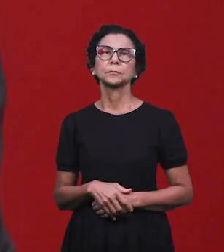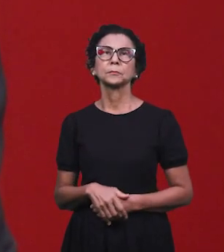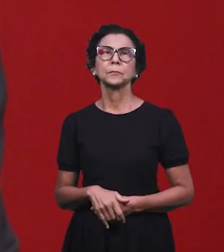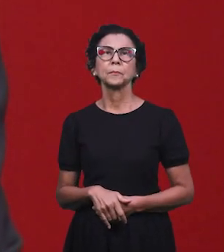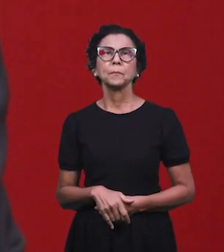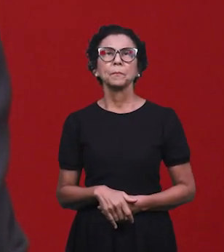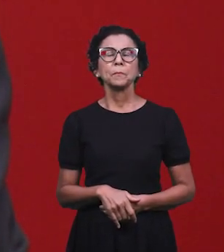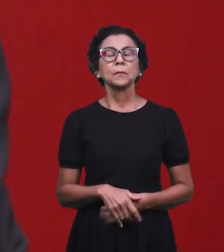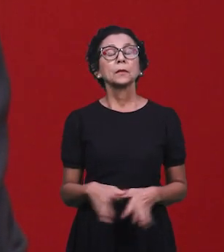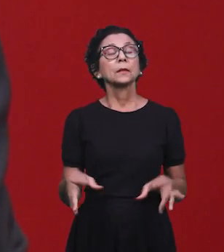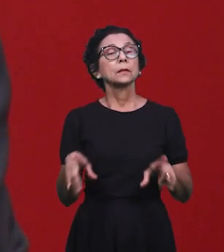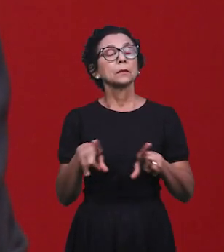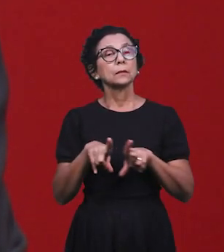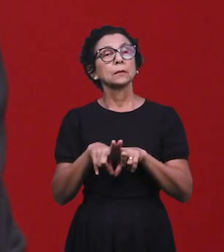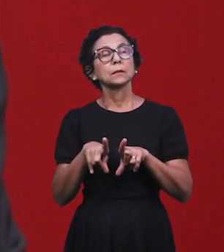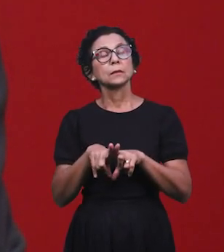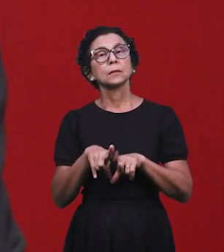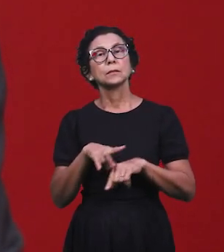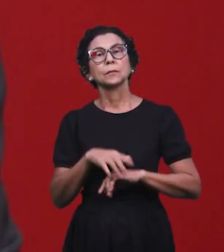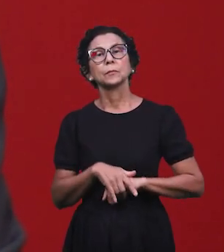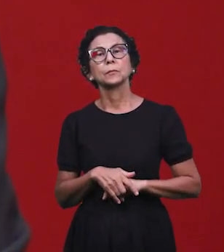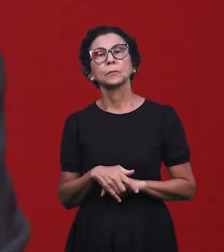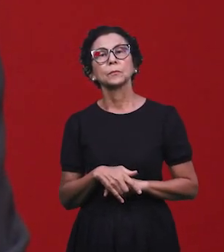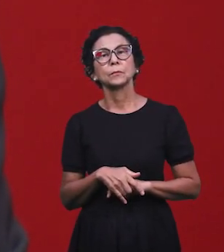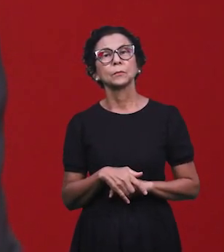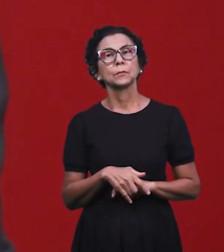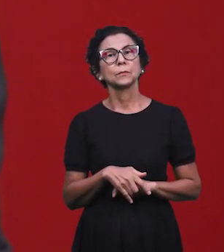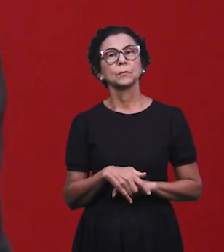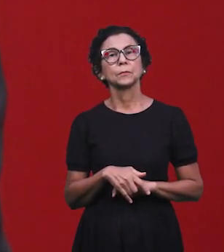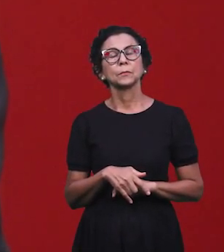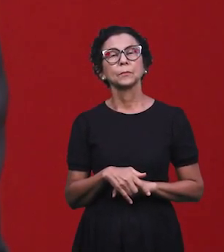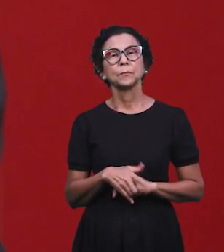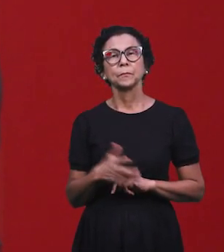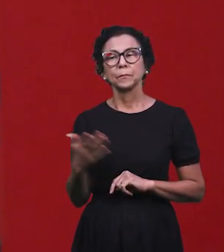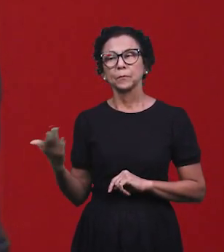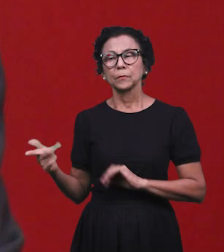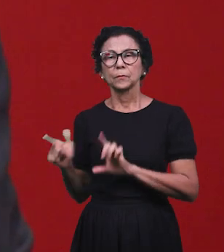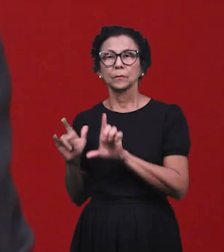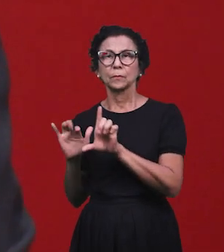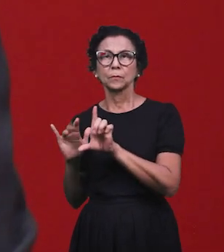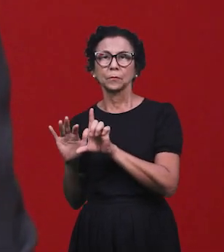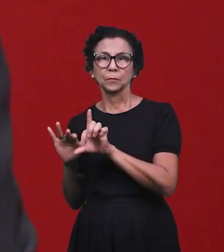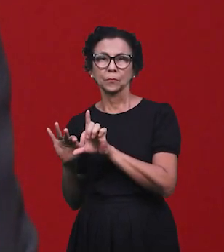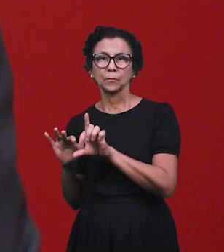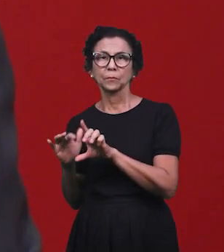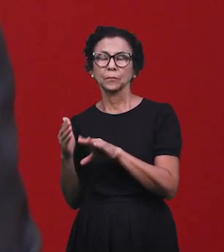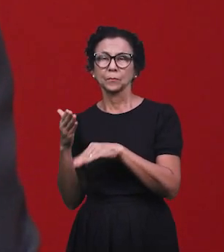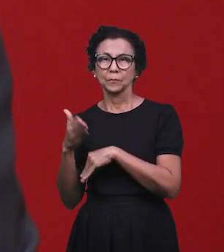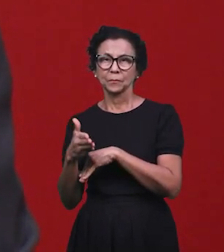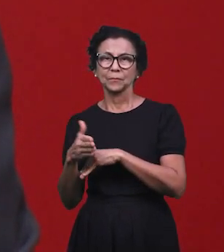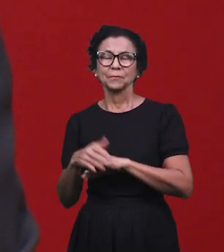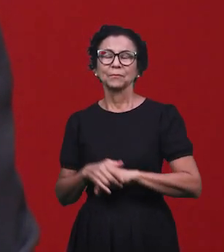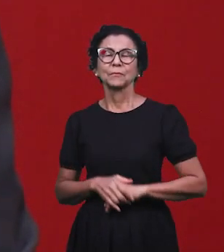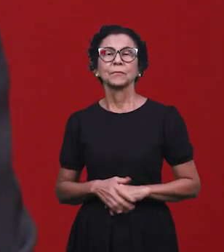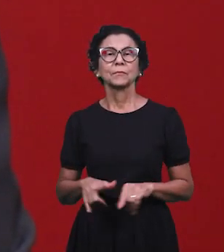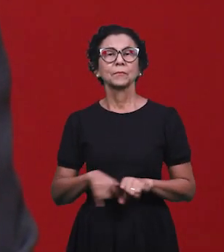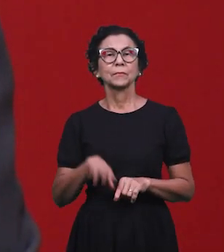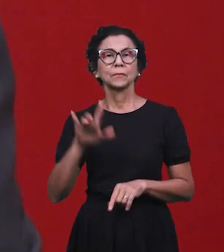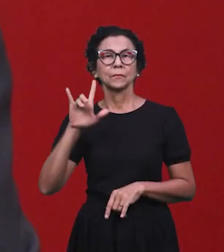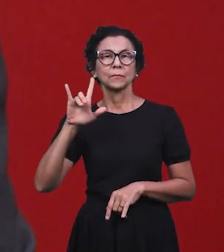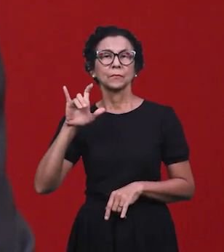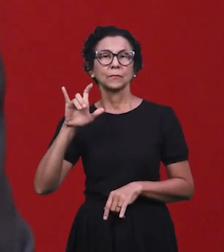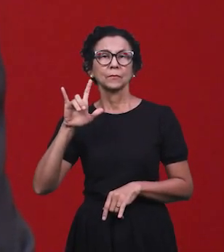mais a respeito desse assunto. Também queremos mostrar, por meio do QR Code, você pode ter acesso